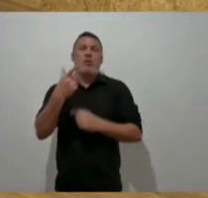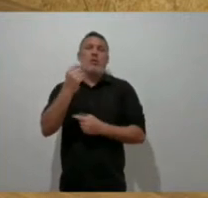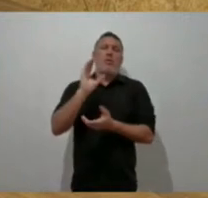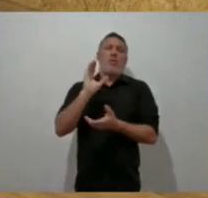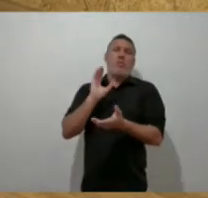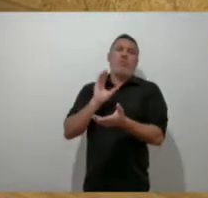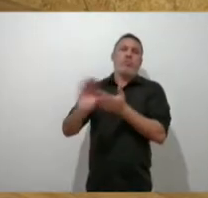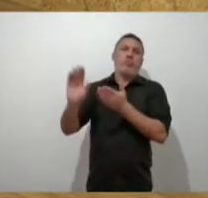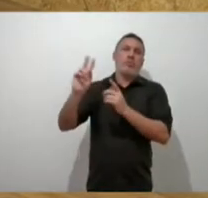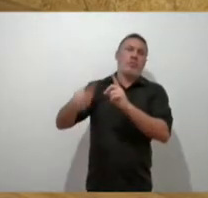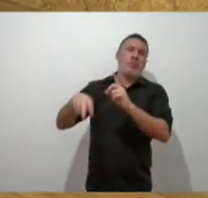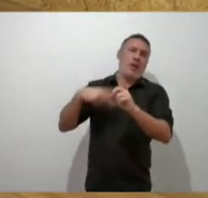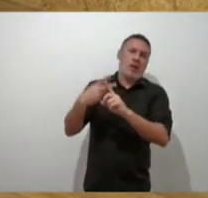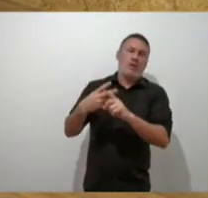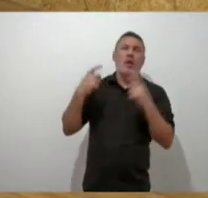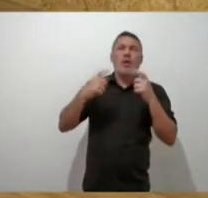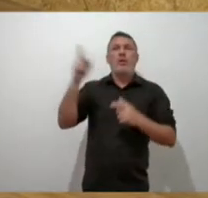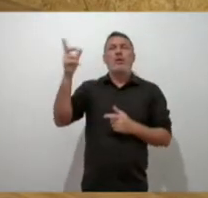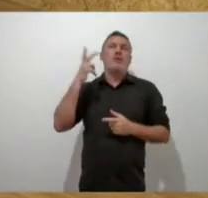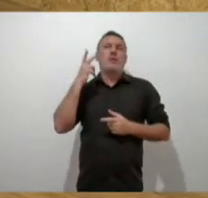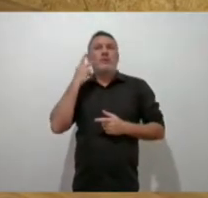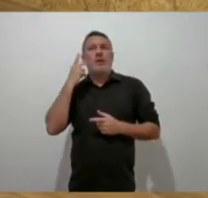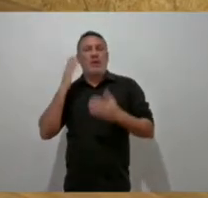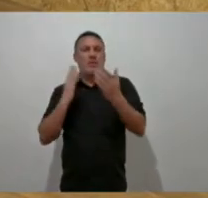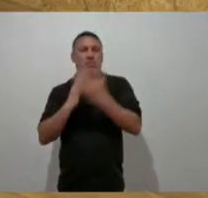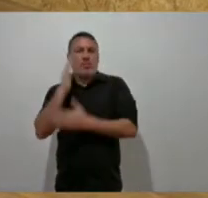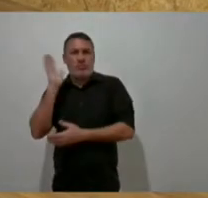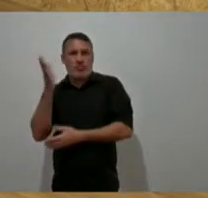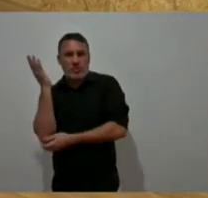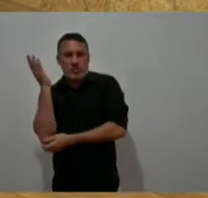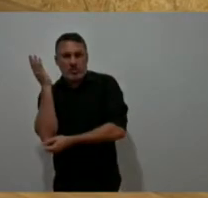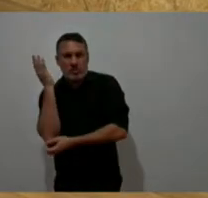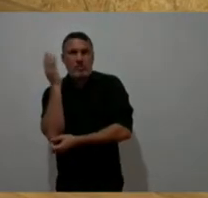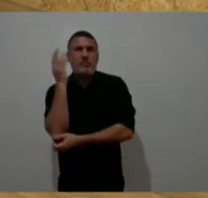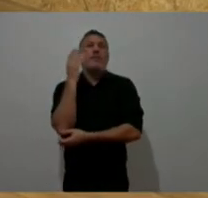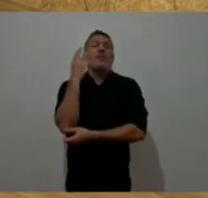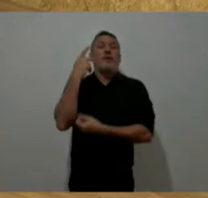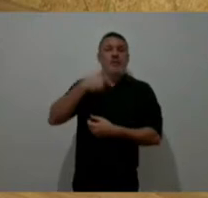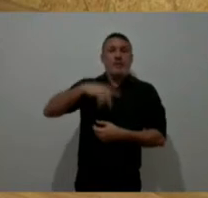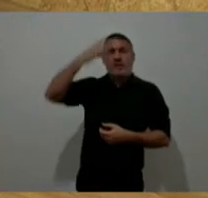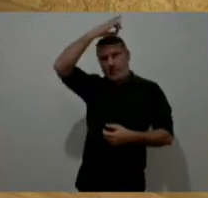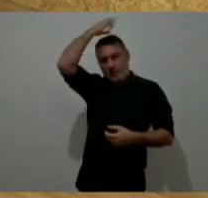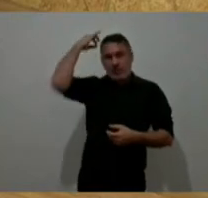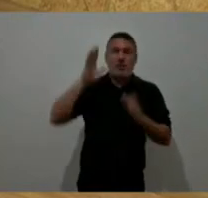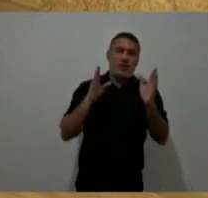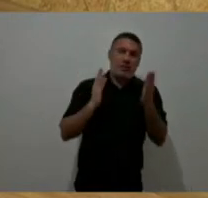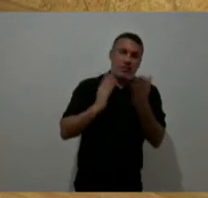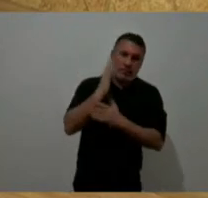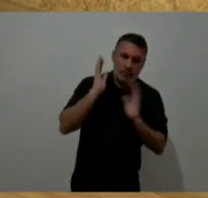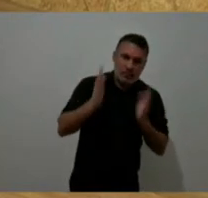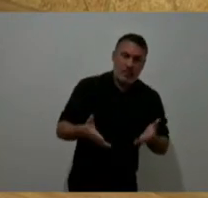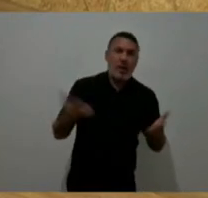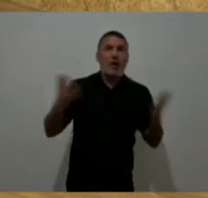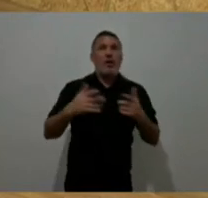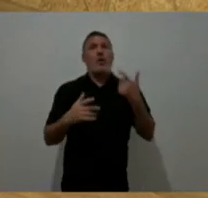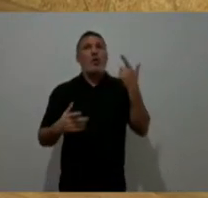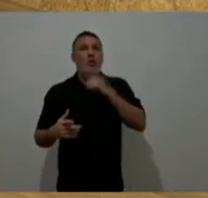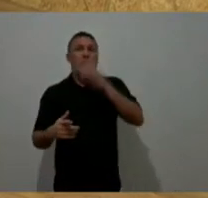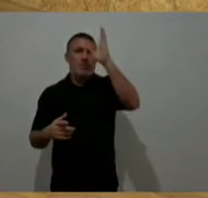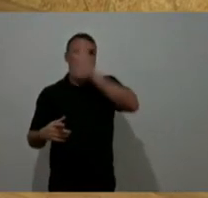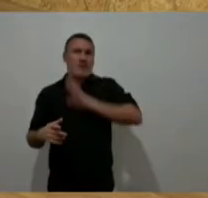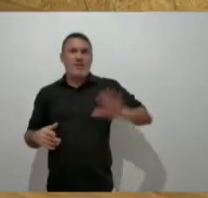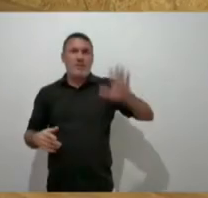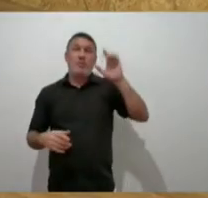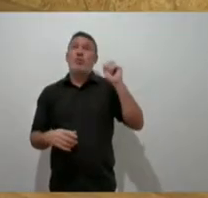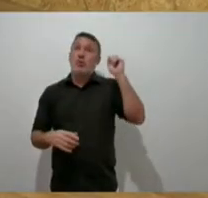no Ceará, essa lei já foi aprovada, inclusive, no estado do Espírito Santo. Agora, nós estamos conseguindo fazer isso a nível nacional. Foi muito difícil, mas nós conseguimos.